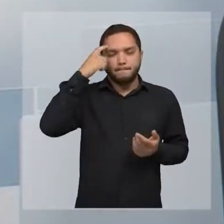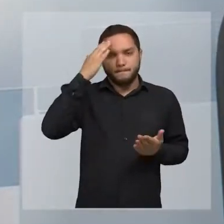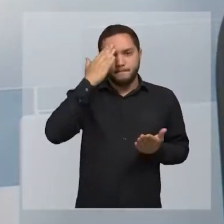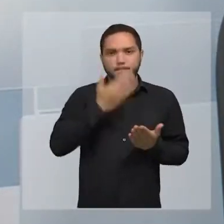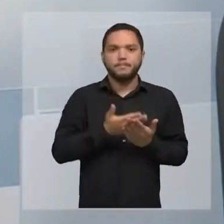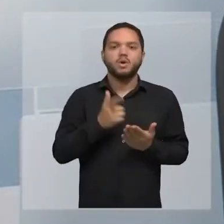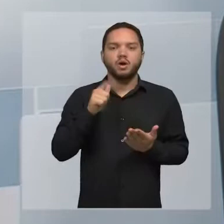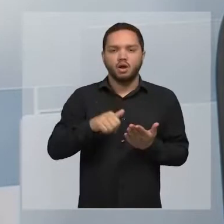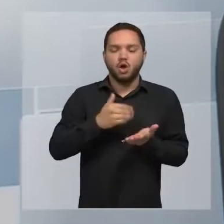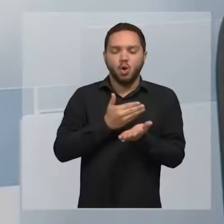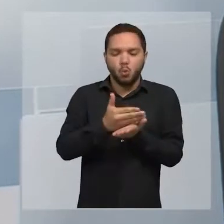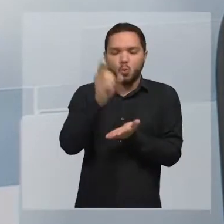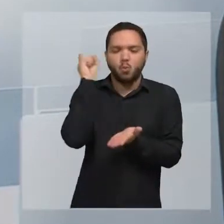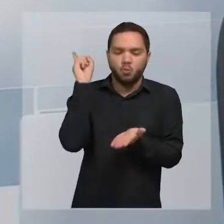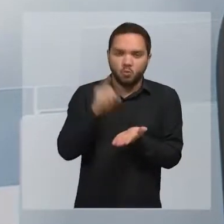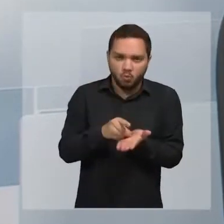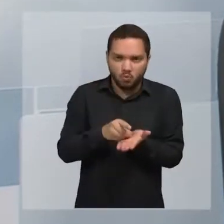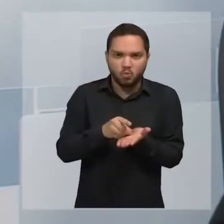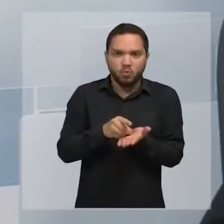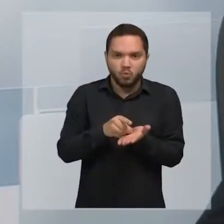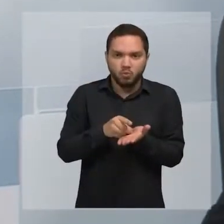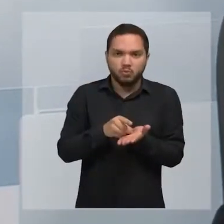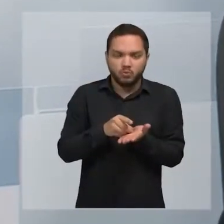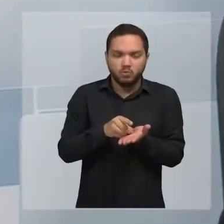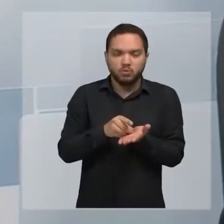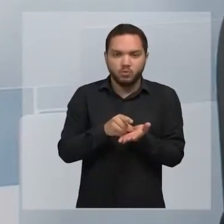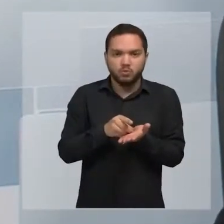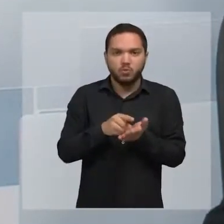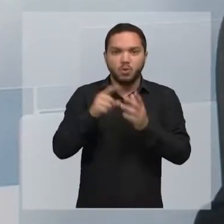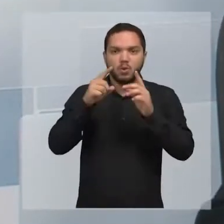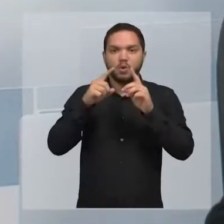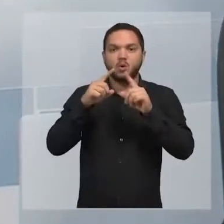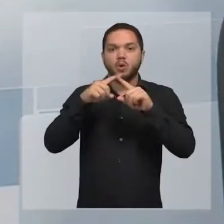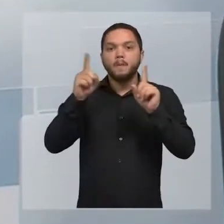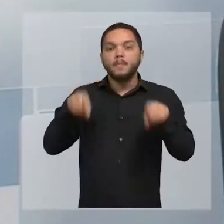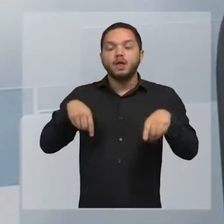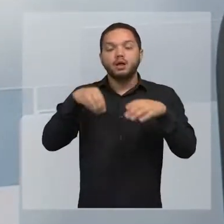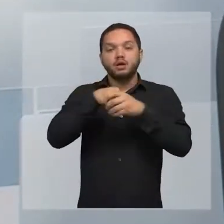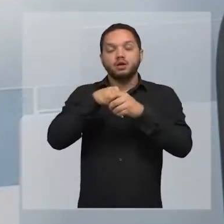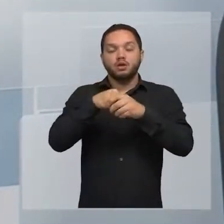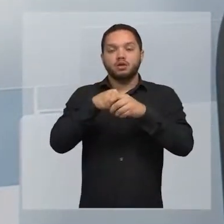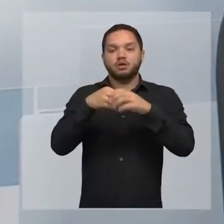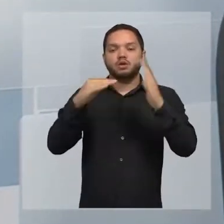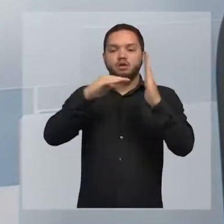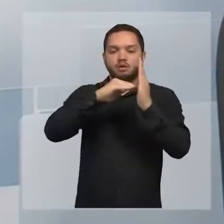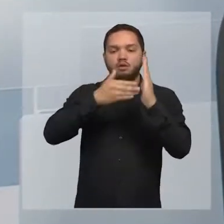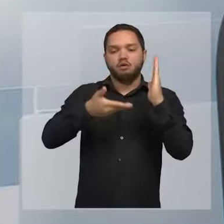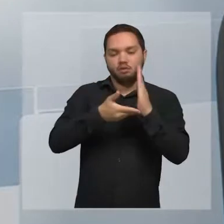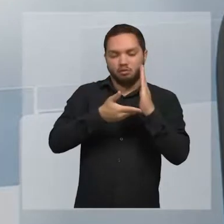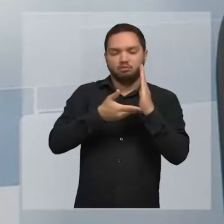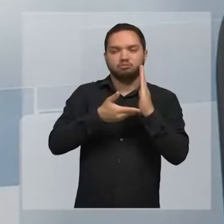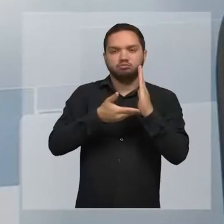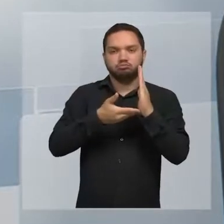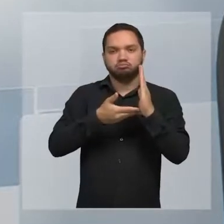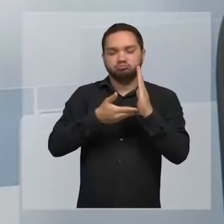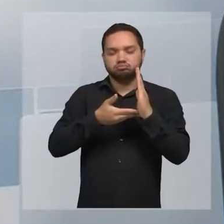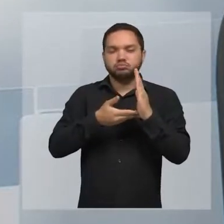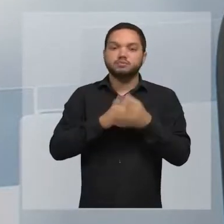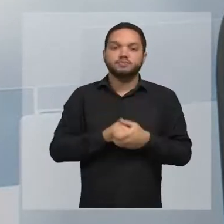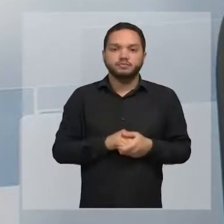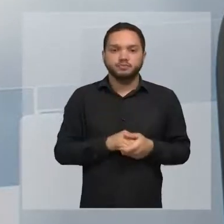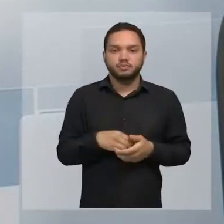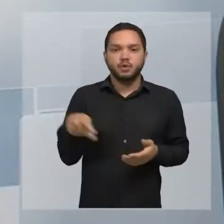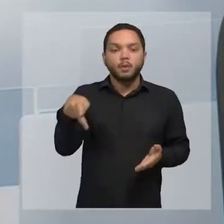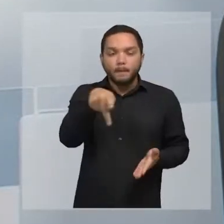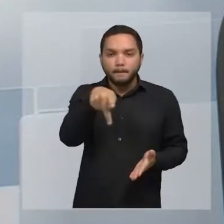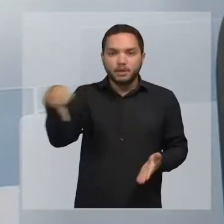Literalmente, nós acreditamos que seja o início real do ano legislativo na Câmara e no Senado Federal.